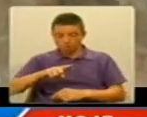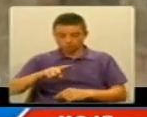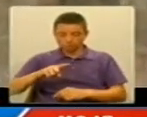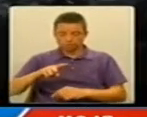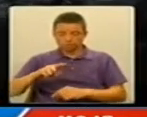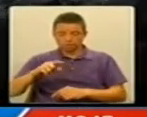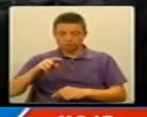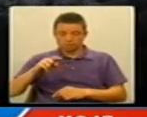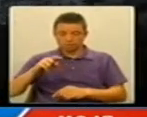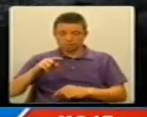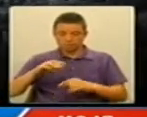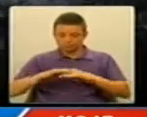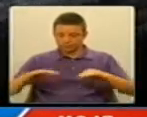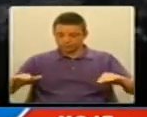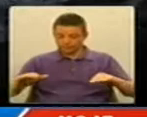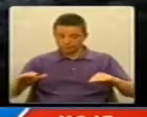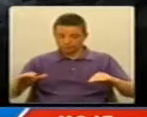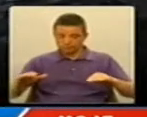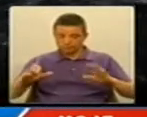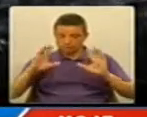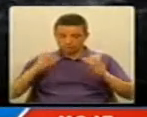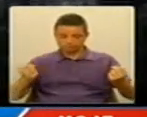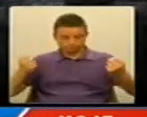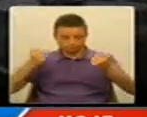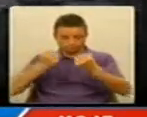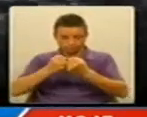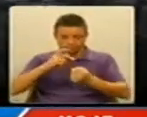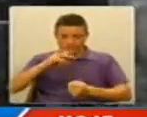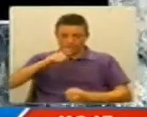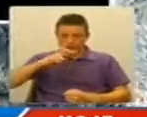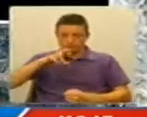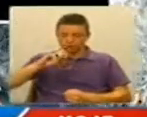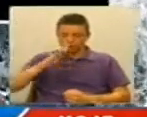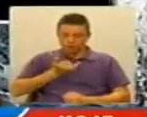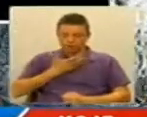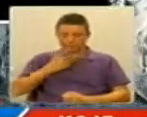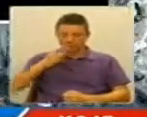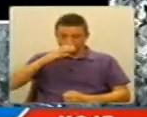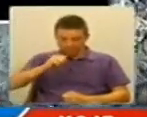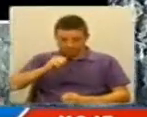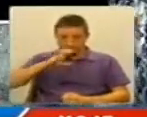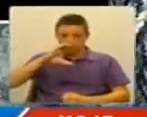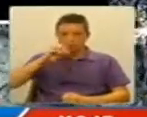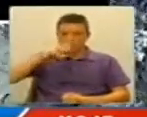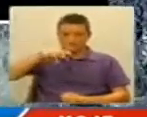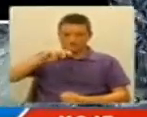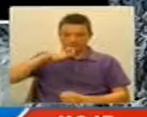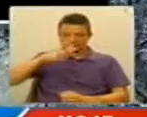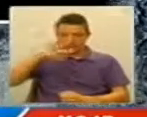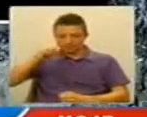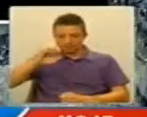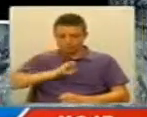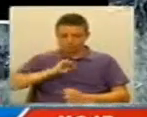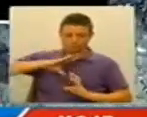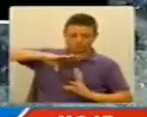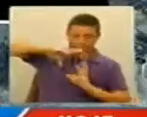periodicidade ao nível do encontro de asteroides e de cometas, ou pelo menos sobretudo de cometas, com o nosso planeta. E na